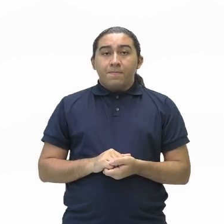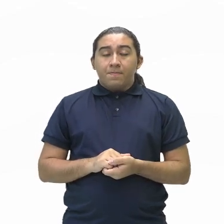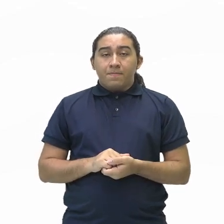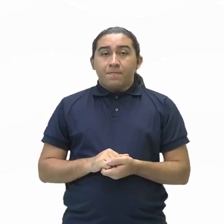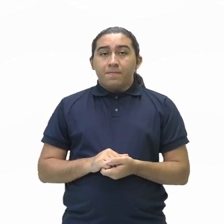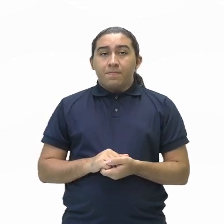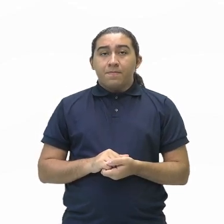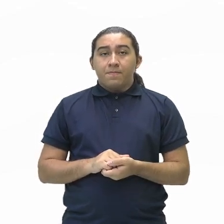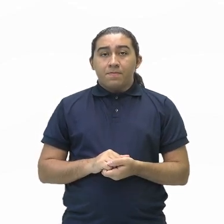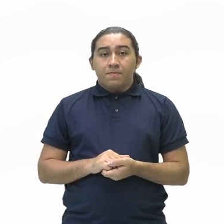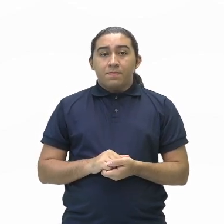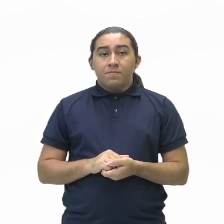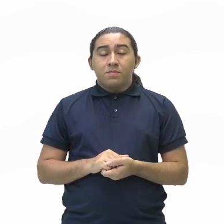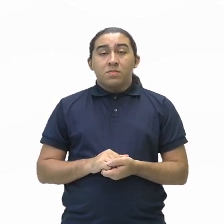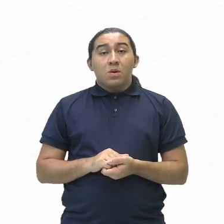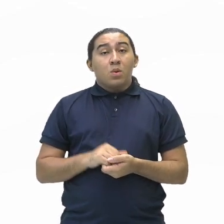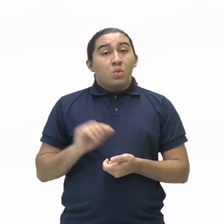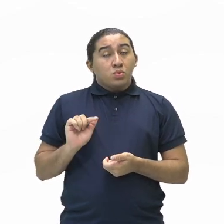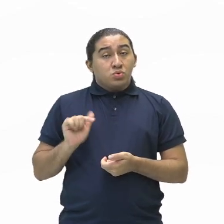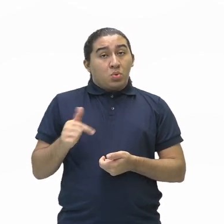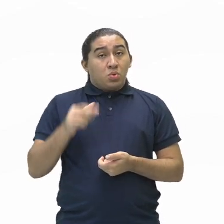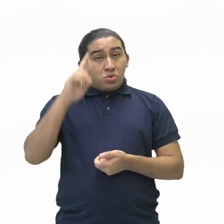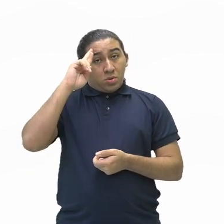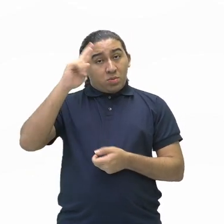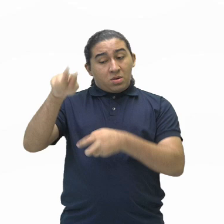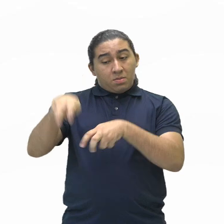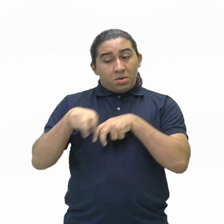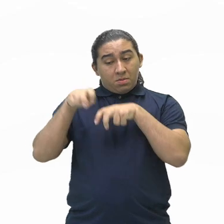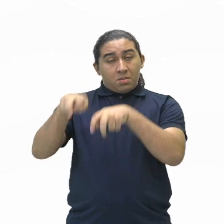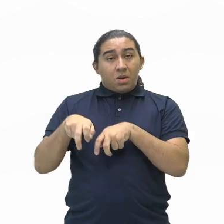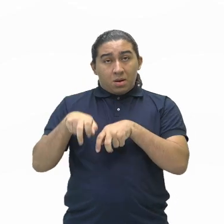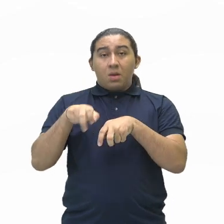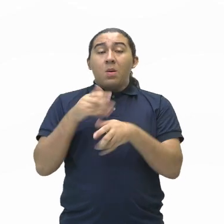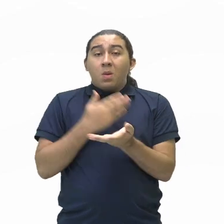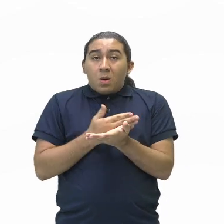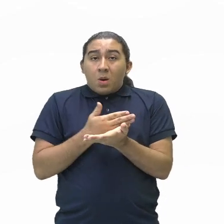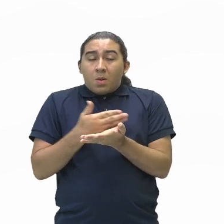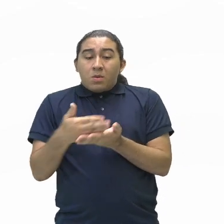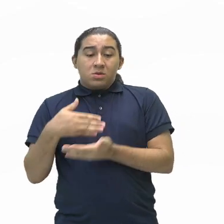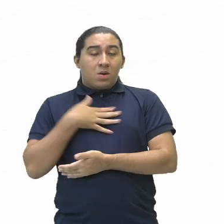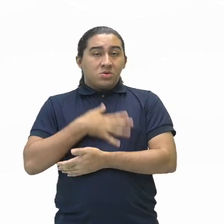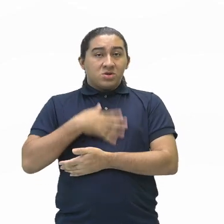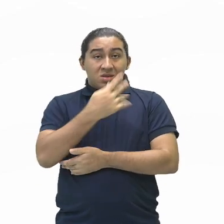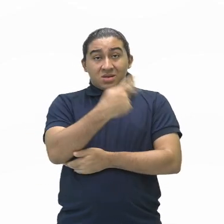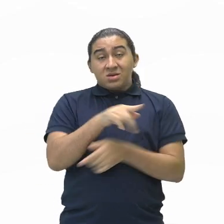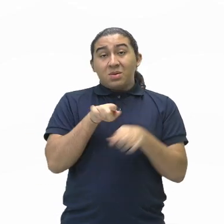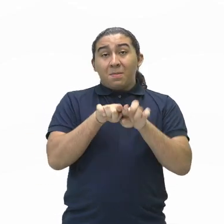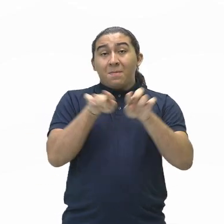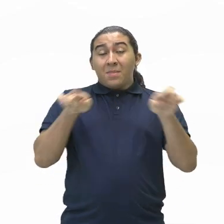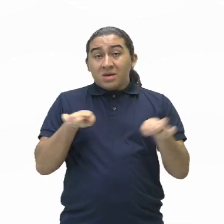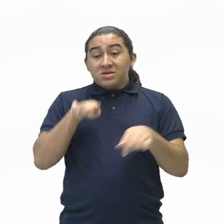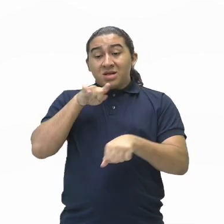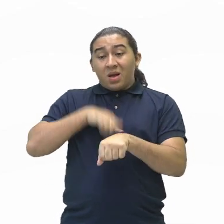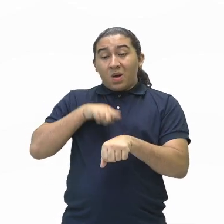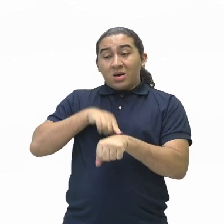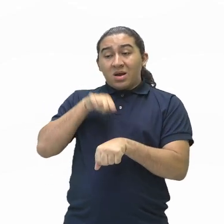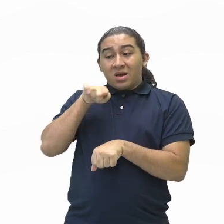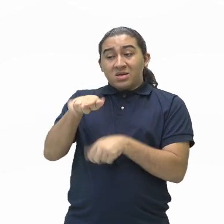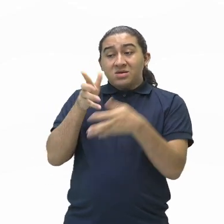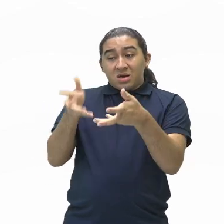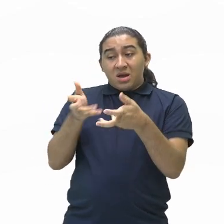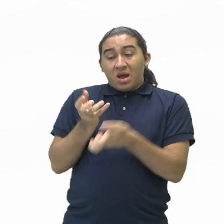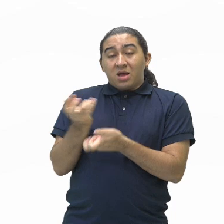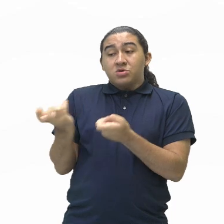acabaram conquistando a confiança dos senhores de engenho. No entanto, quando eles cobraram, eles vão cobrar com